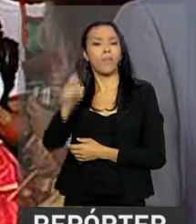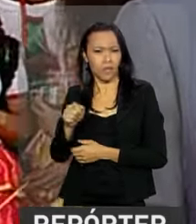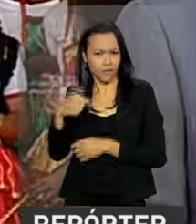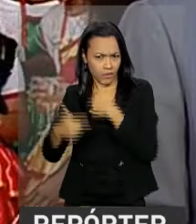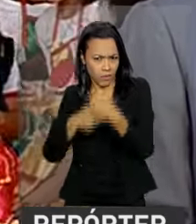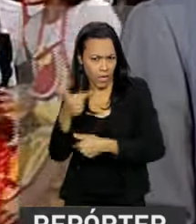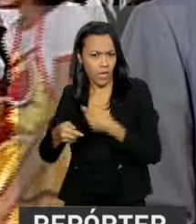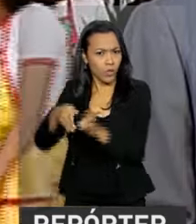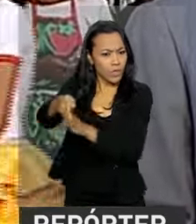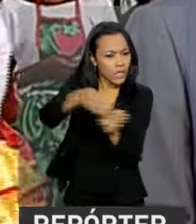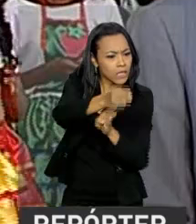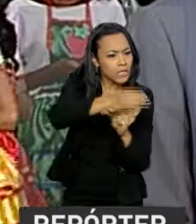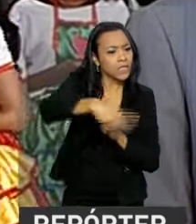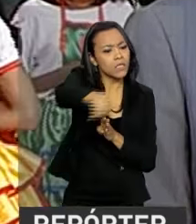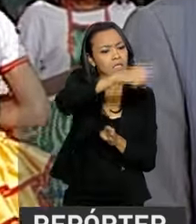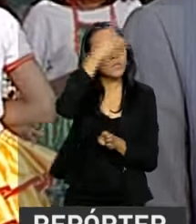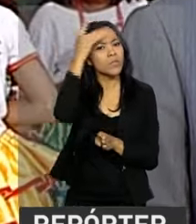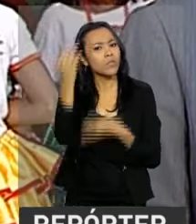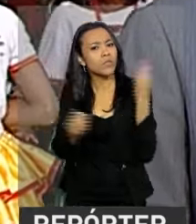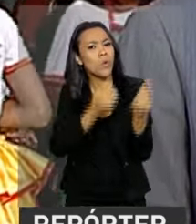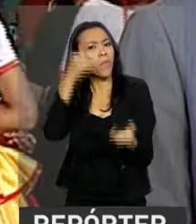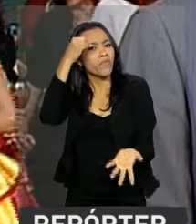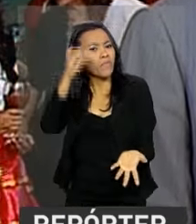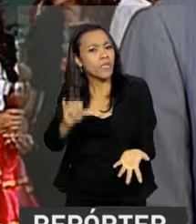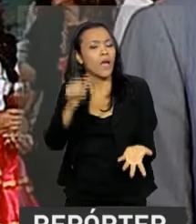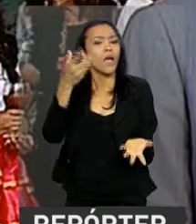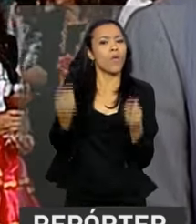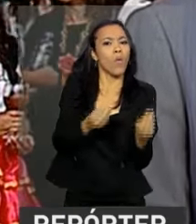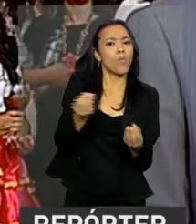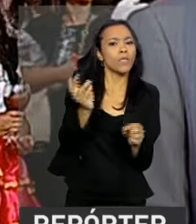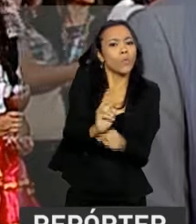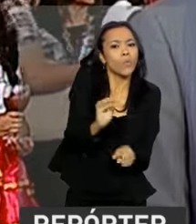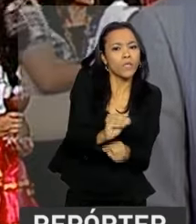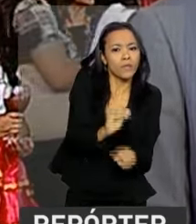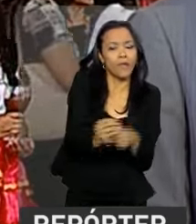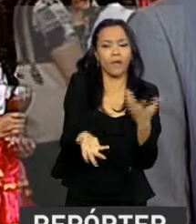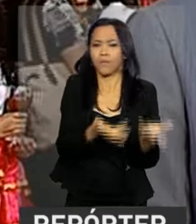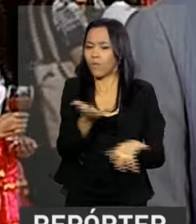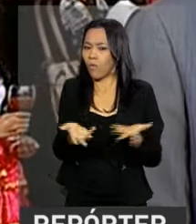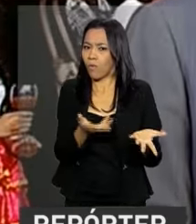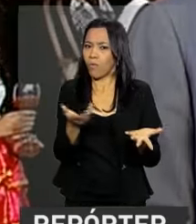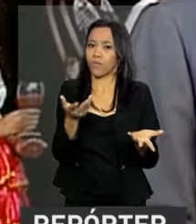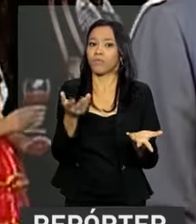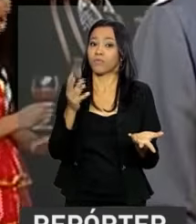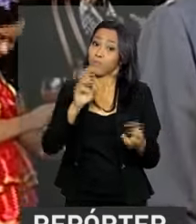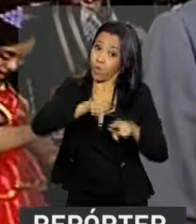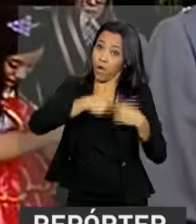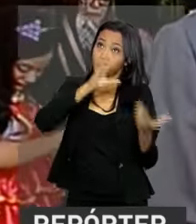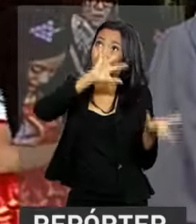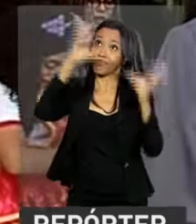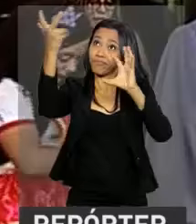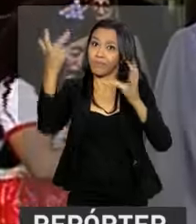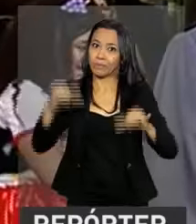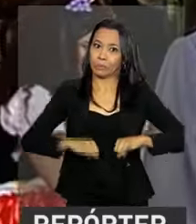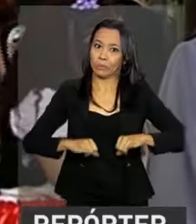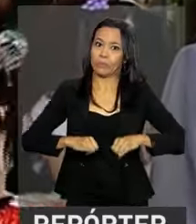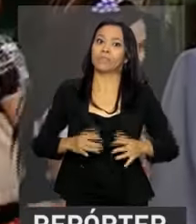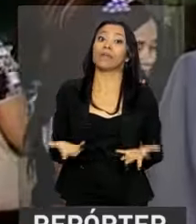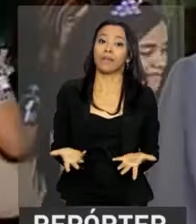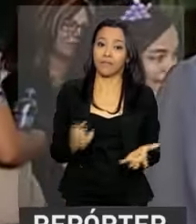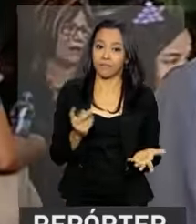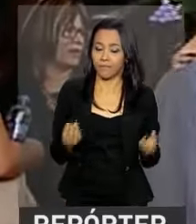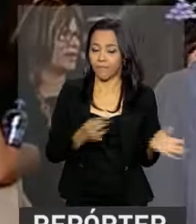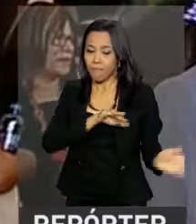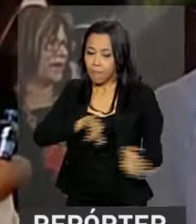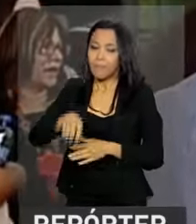nesse sentido para ajudar os produtores é na produção é a enfrentarem as mudanças climáticas sem dúvida alguma o